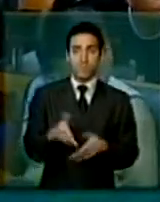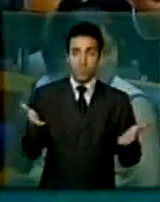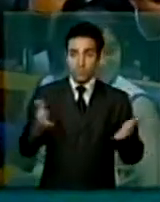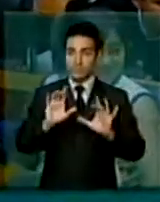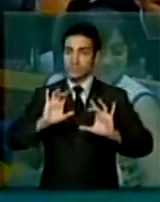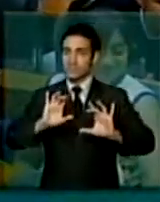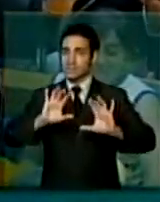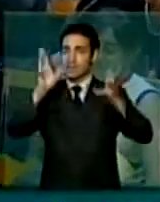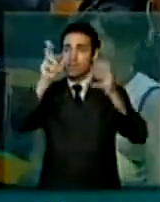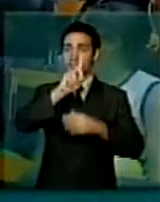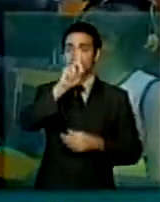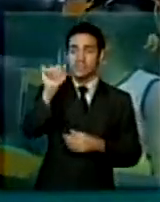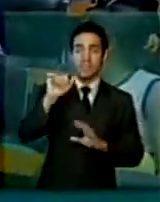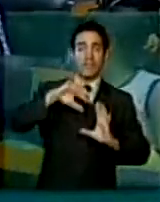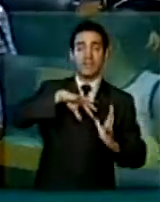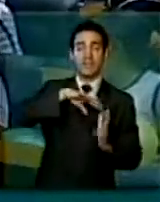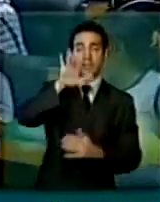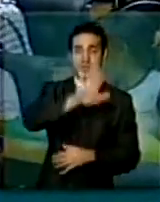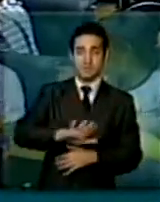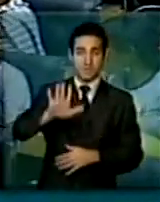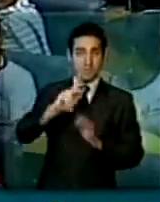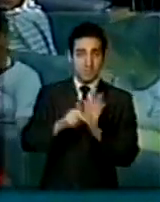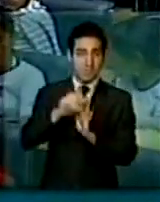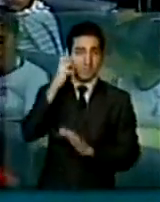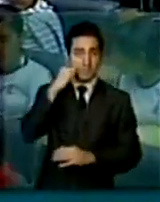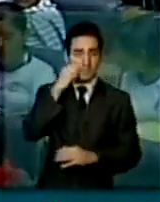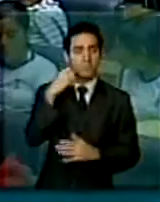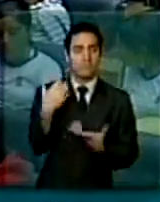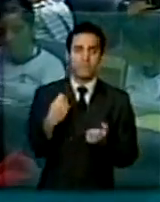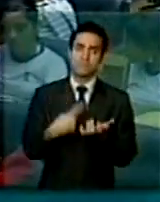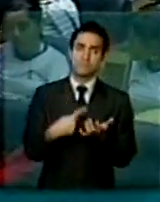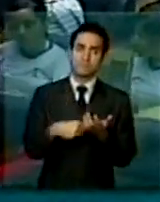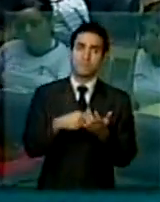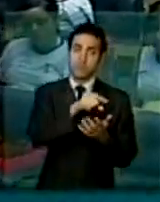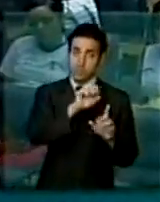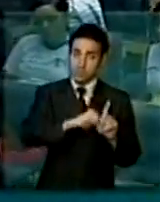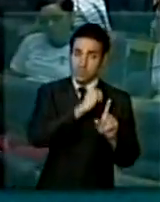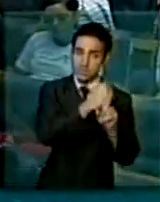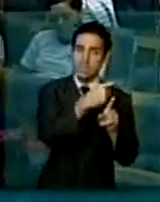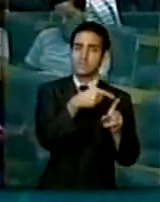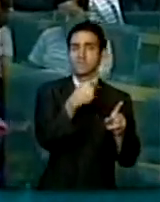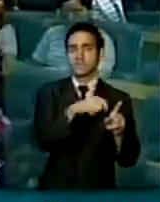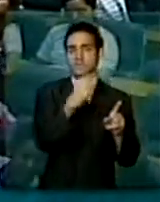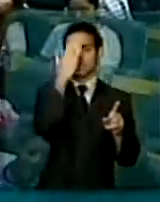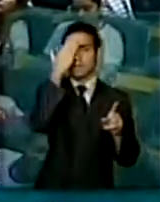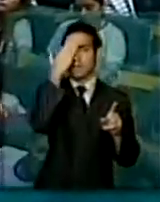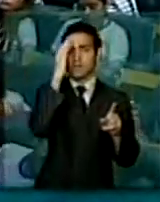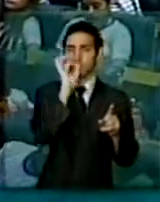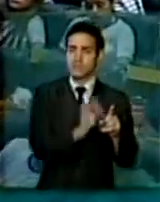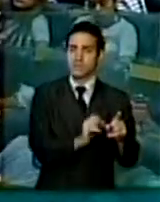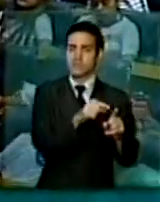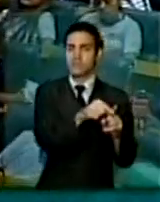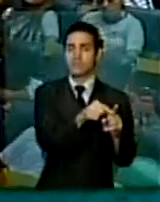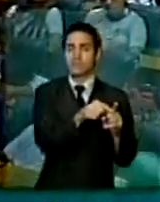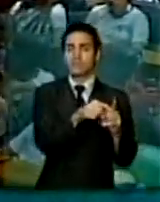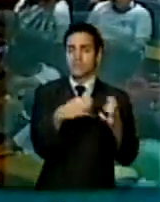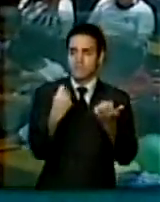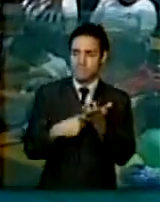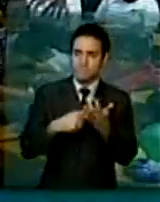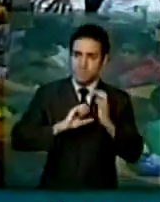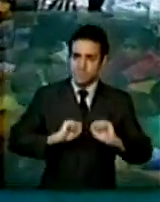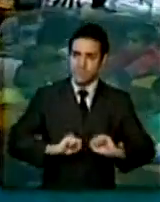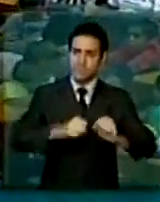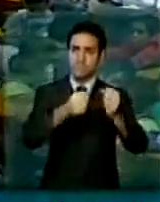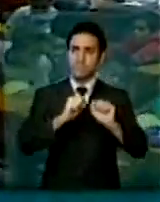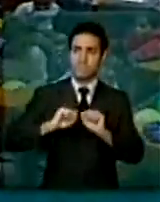necessidade de a sociedade manter-se mobilizada, realizando importantes movimentos sociais, agregando esforços, de